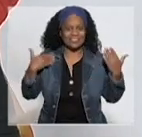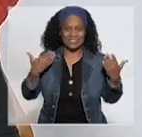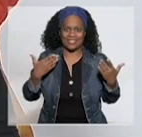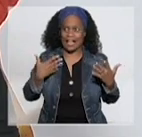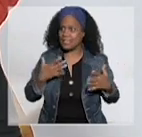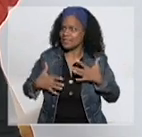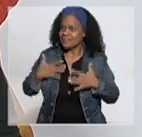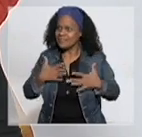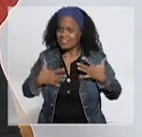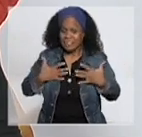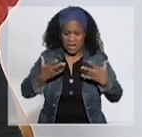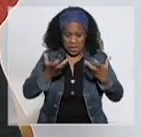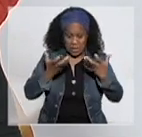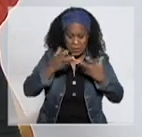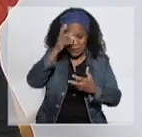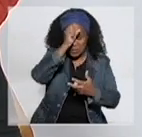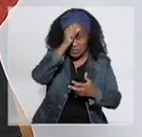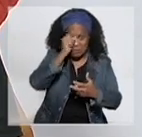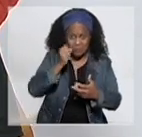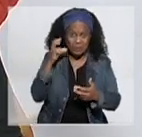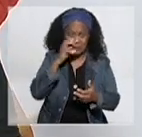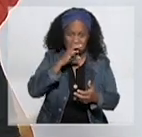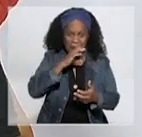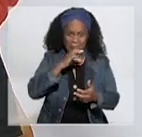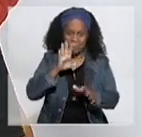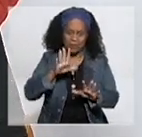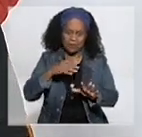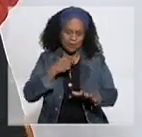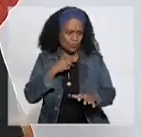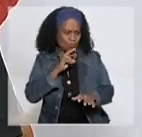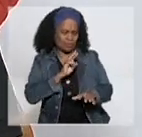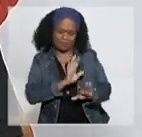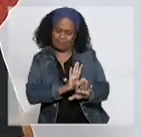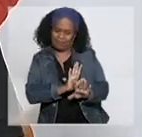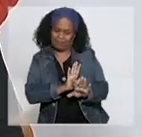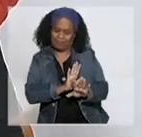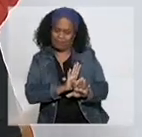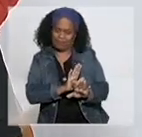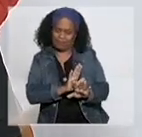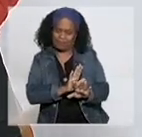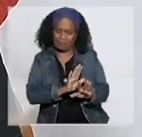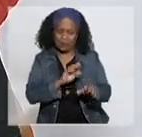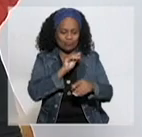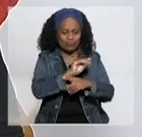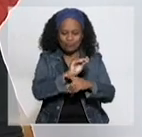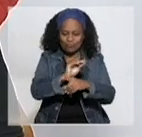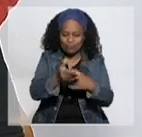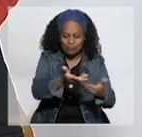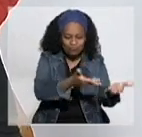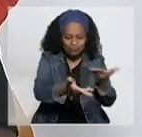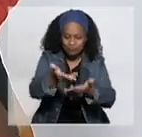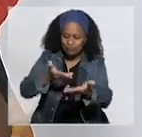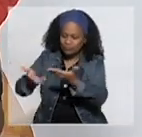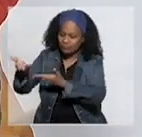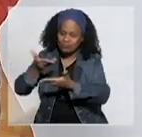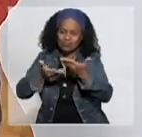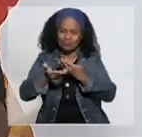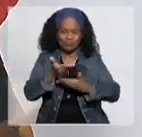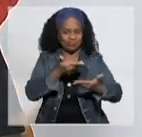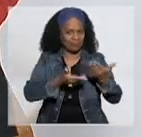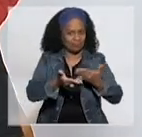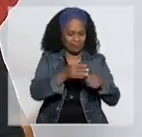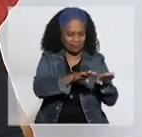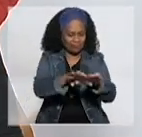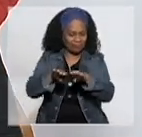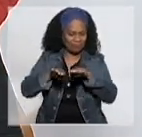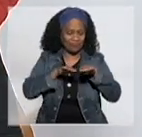de uma forma que eles ficam muito agitados, assim, na aula. E eu procuro não segurar, assim, o aluno. A gente conversa, eu trato todos eles de igual para igual,